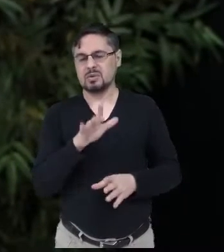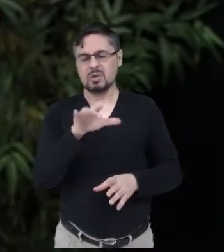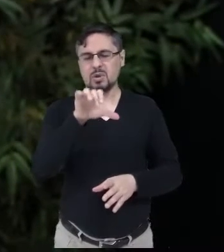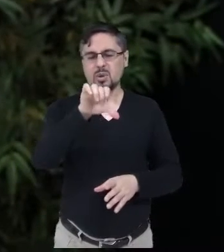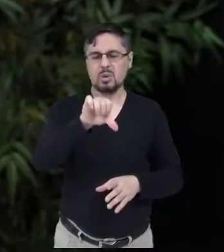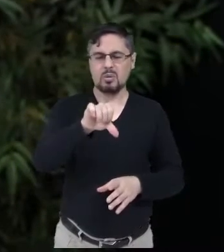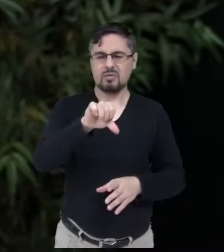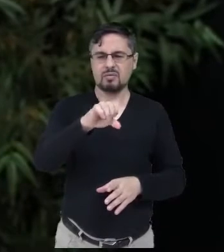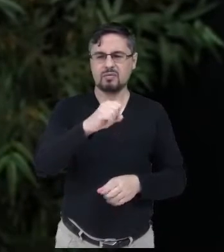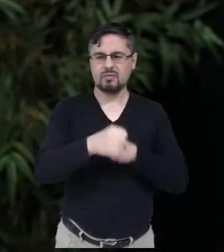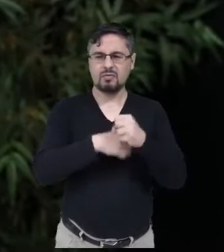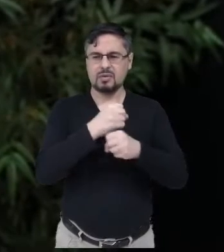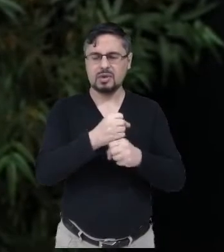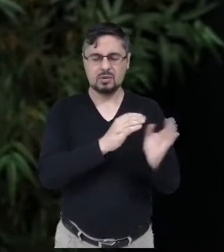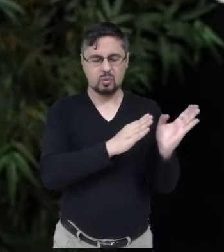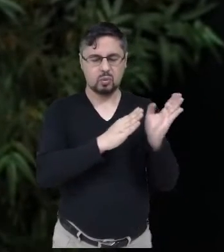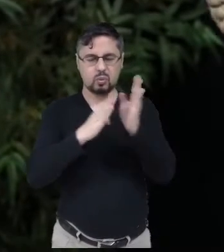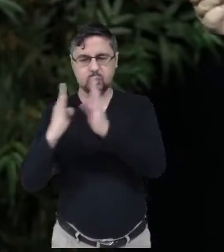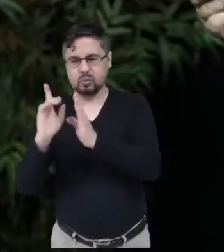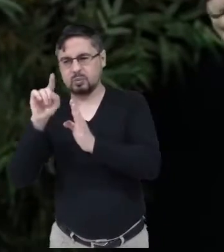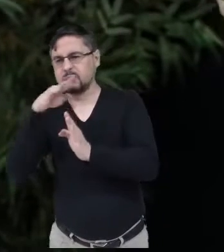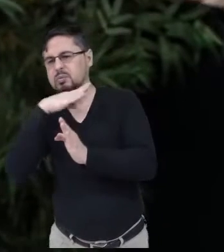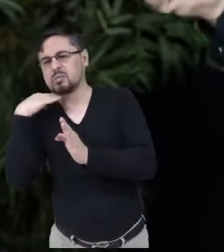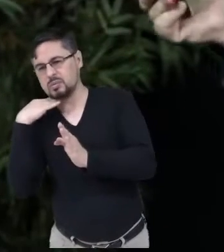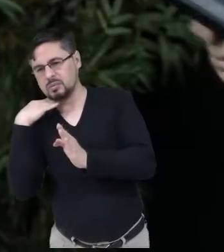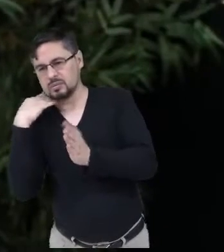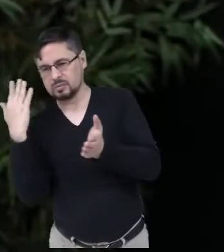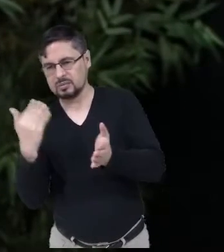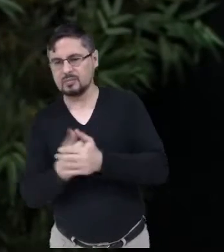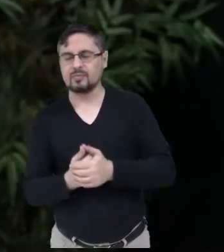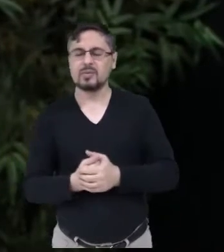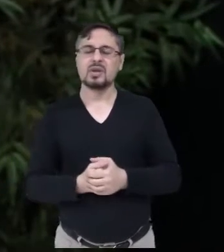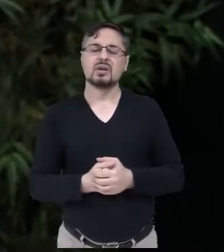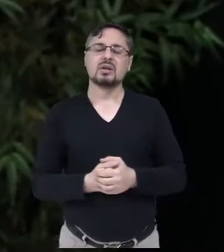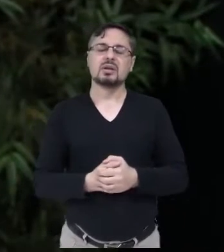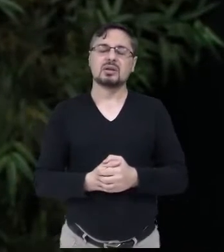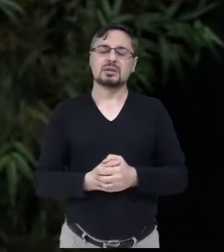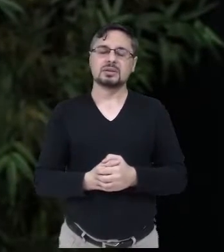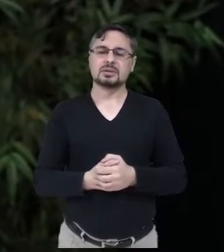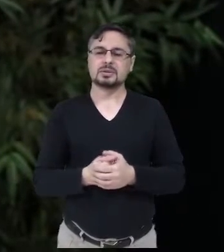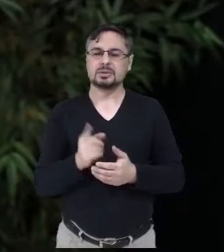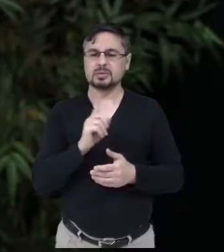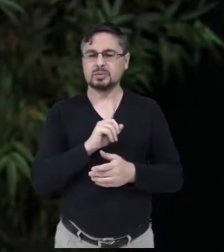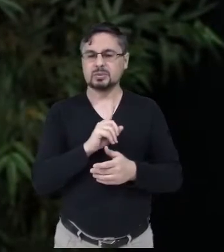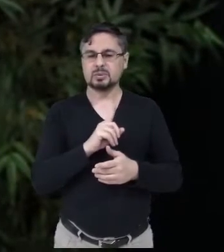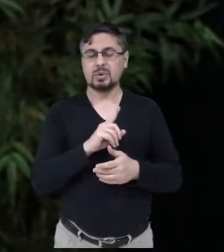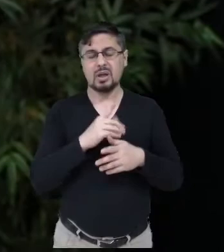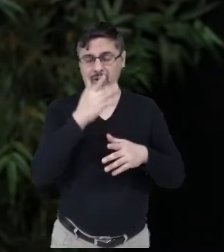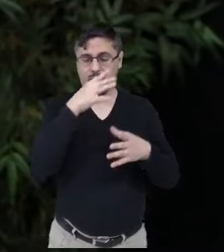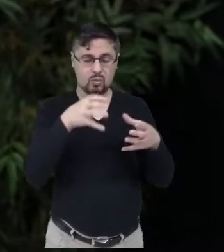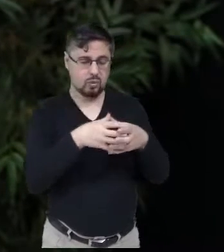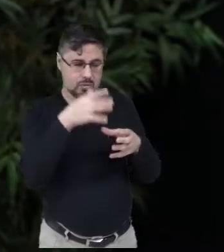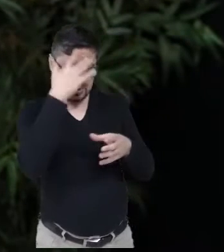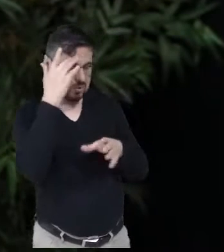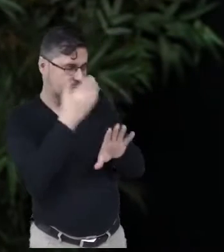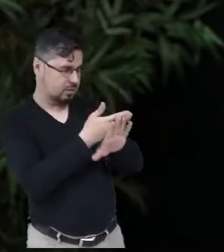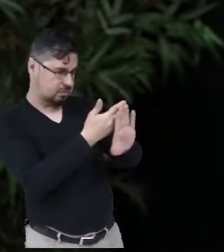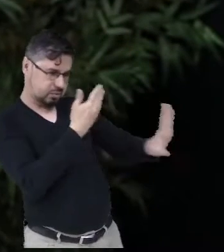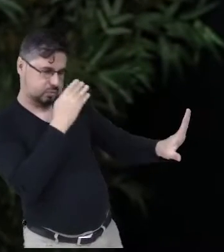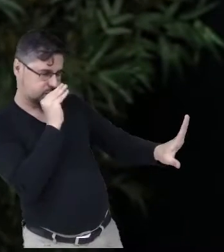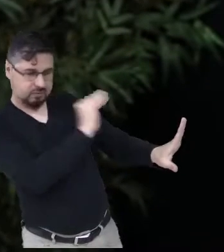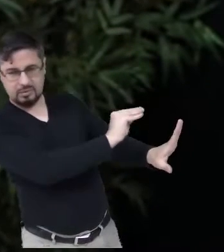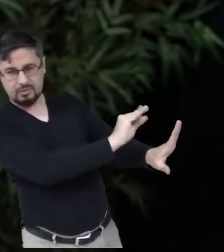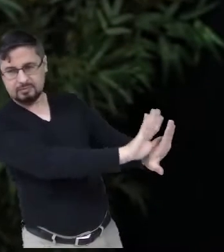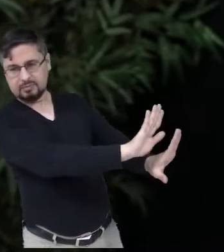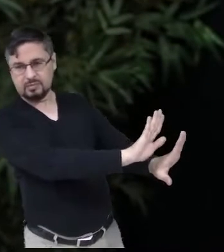e finalmente a pessoa morria. Como se isso não bastasse, o terrível isolamento social acompanhava a doença,